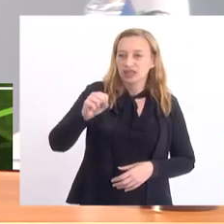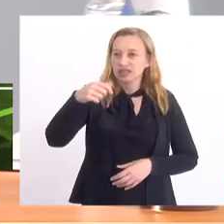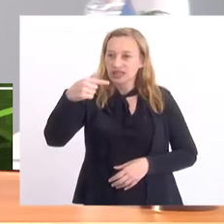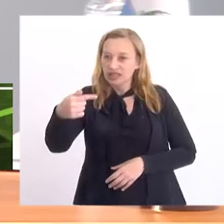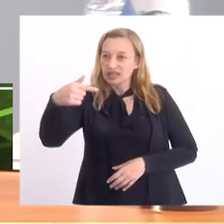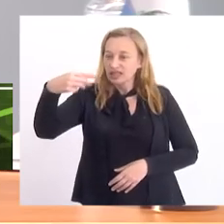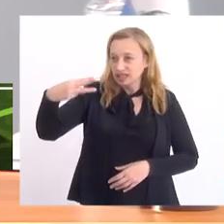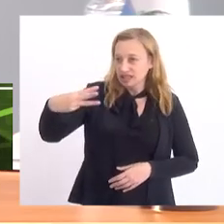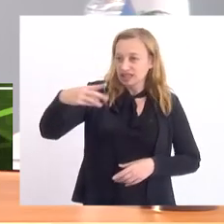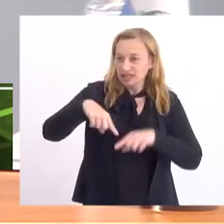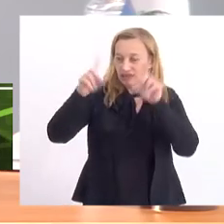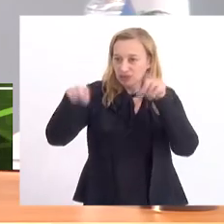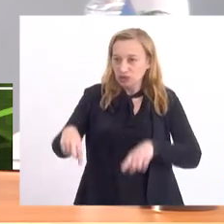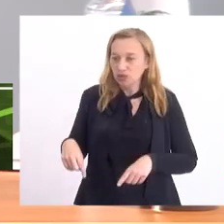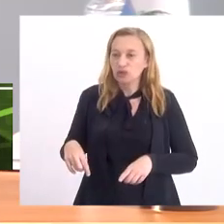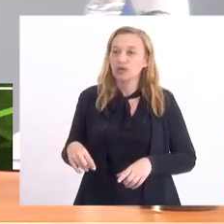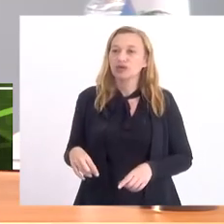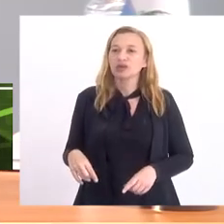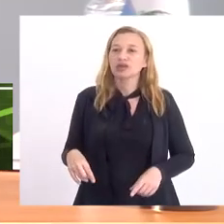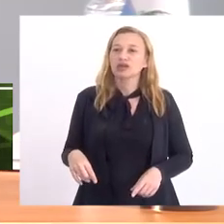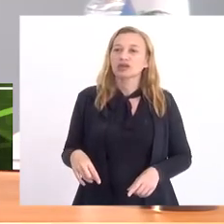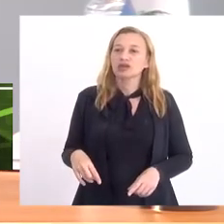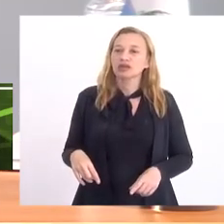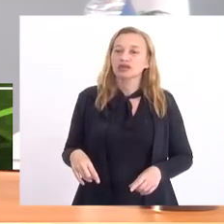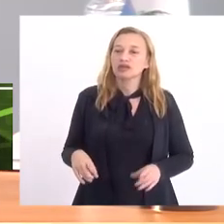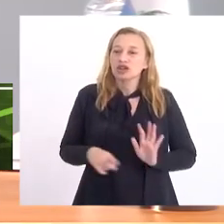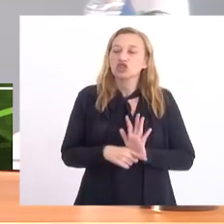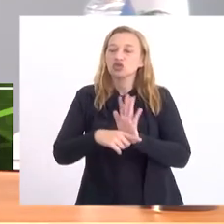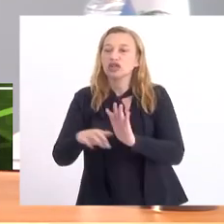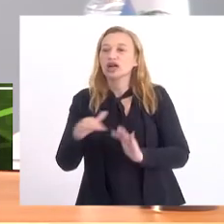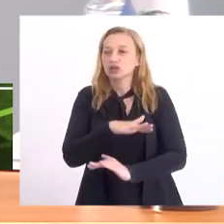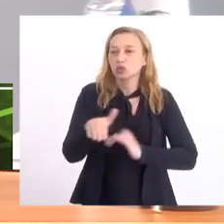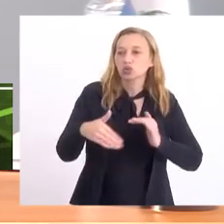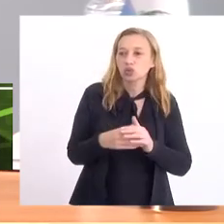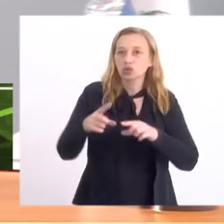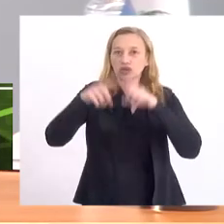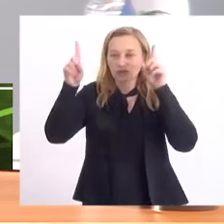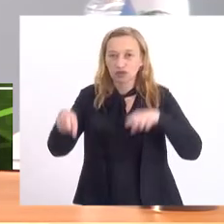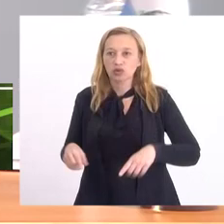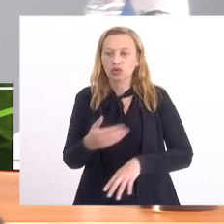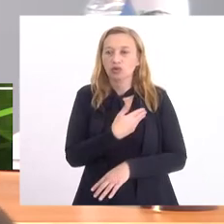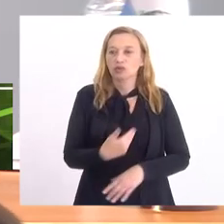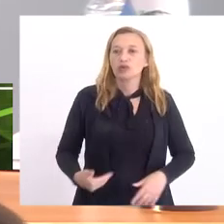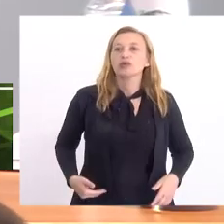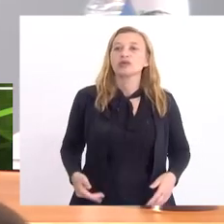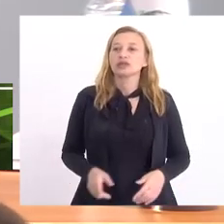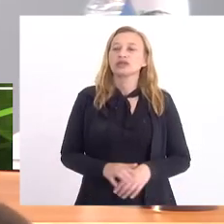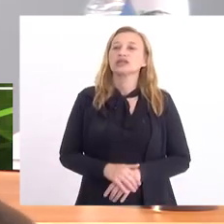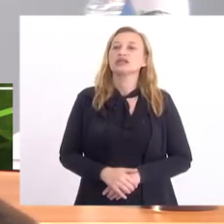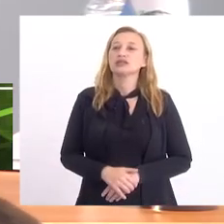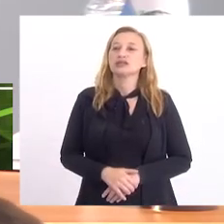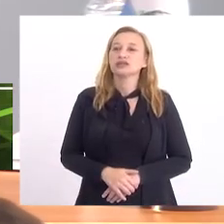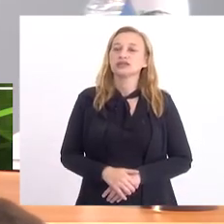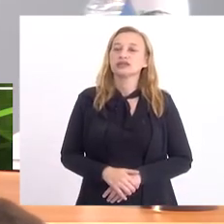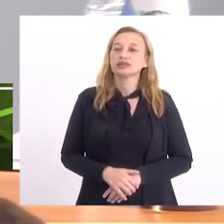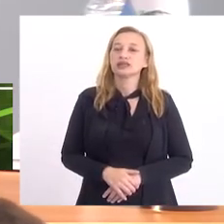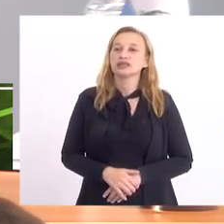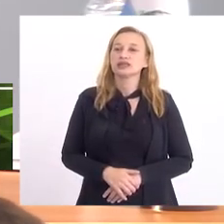aproximadamente, servidores, vai contemplar todos os servidores. Fora isso, nós vamos ter